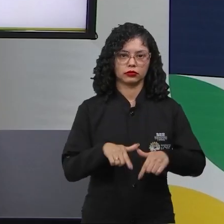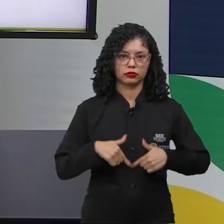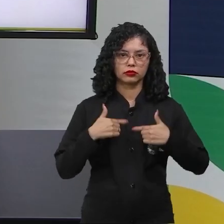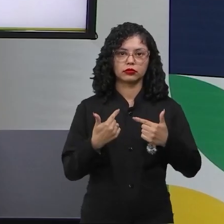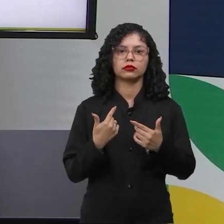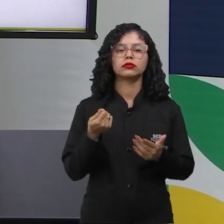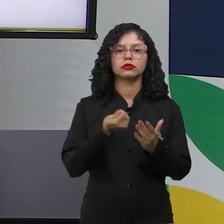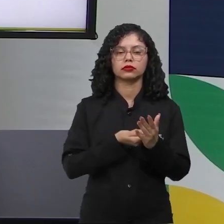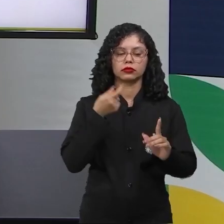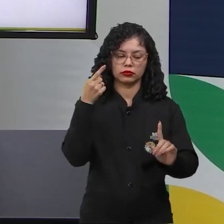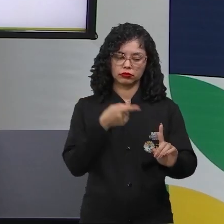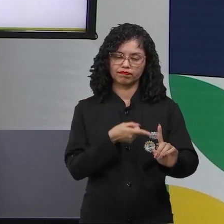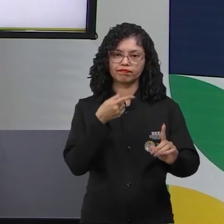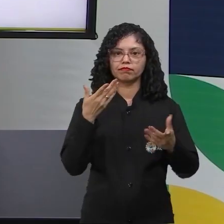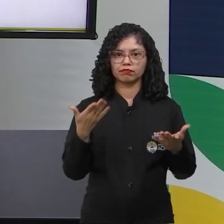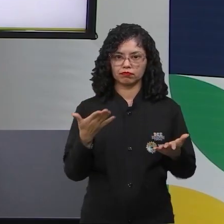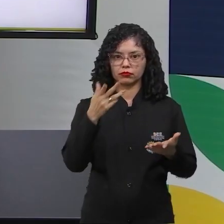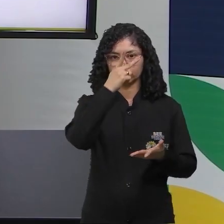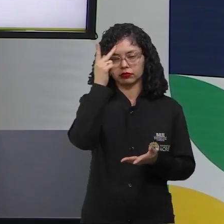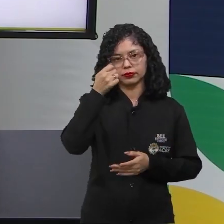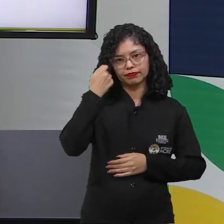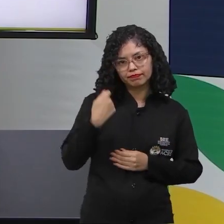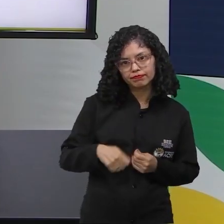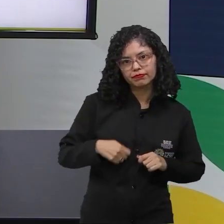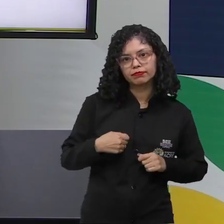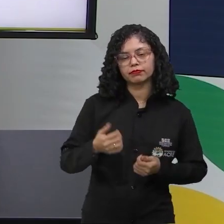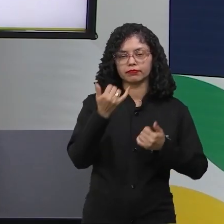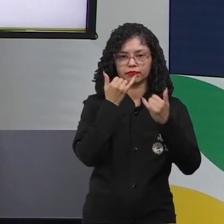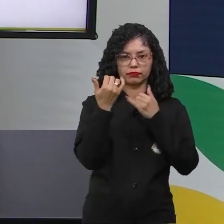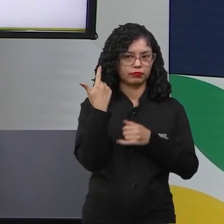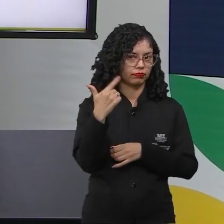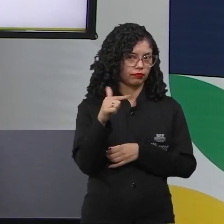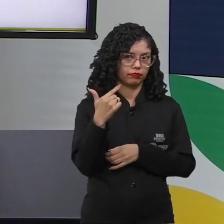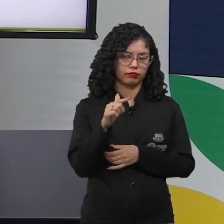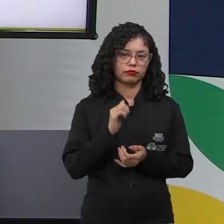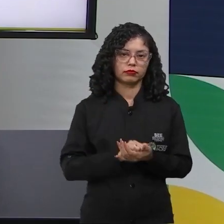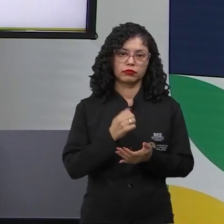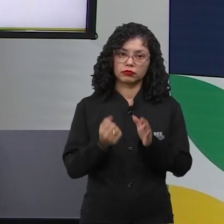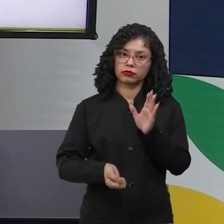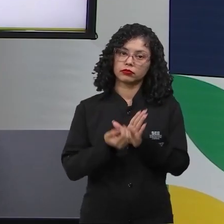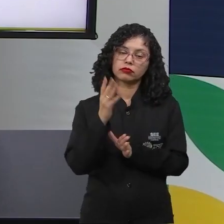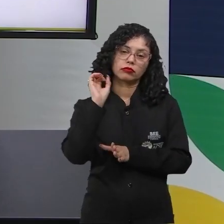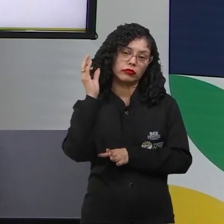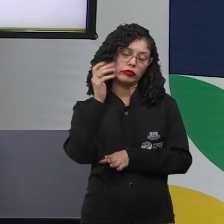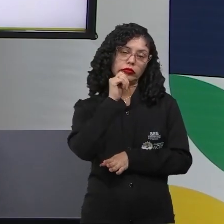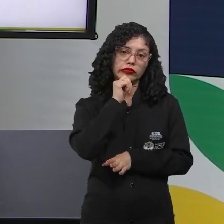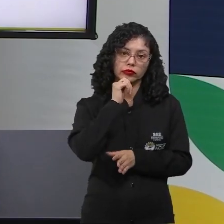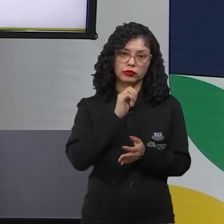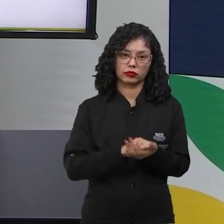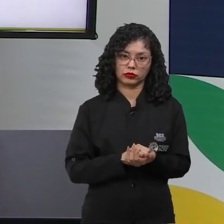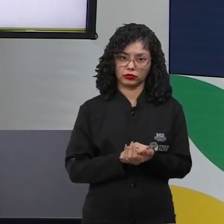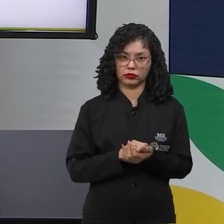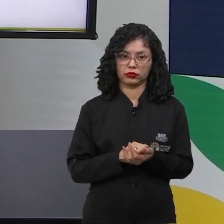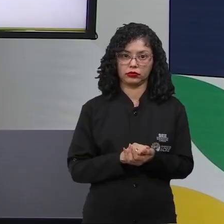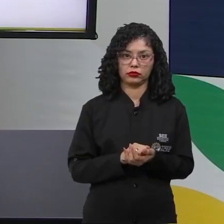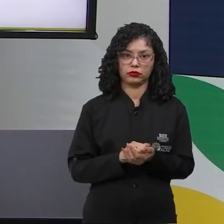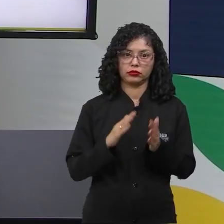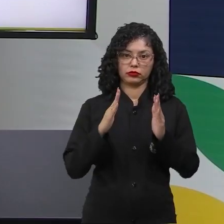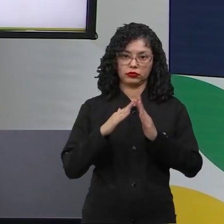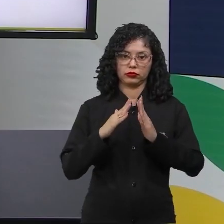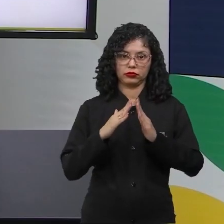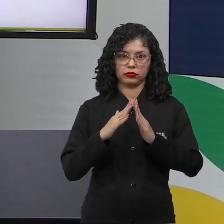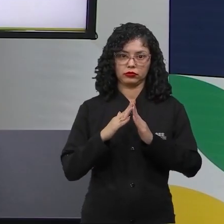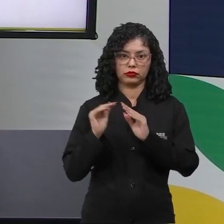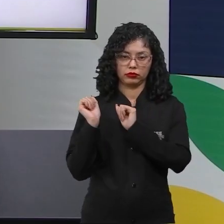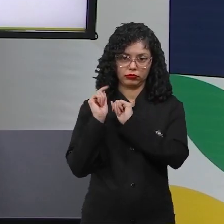foram obrigatórios, né? As pessoas não tinham informações. Existiam até casos onde casas